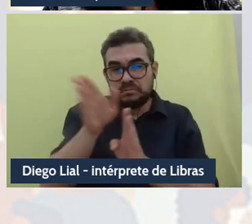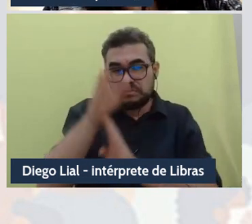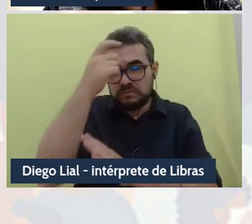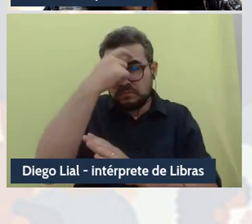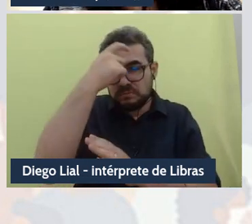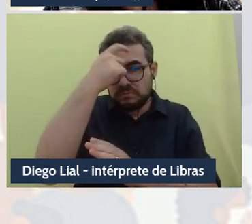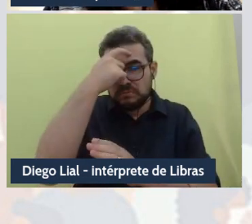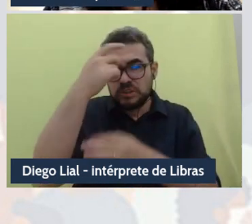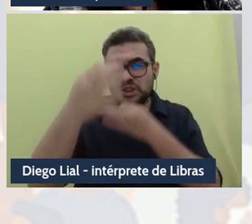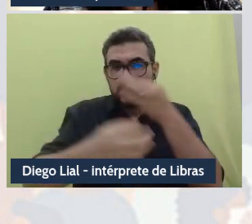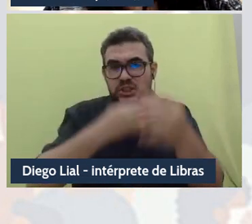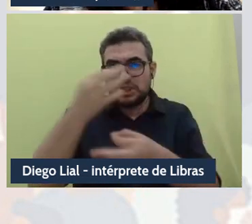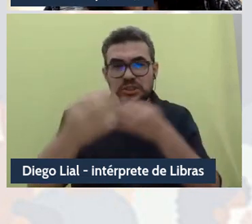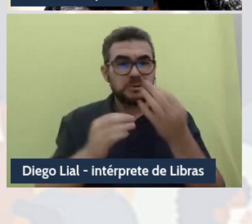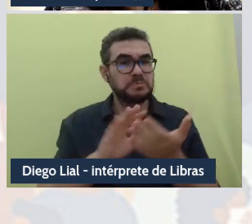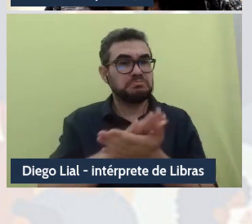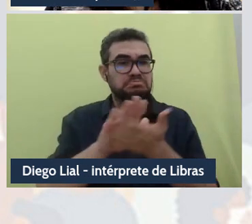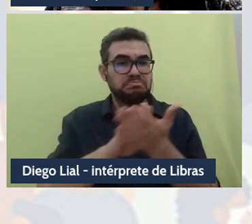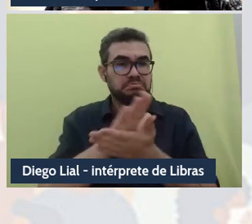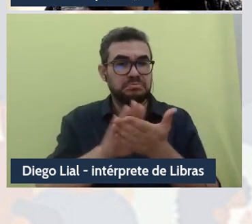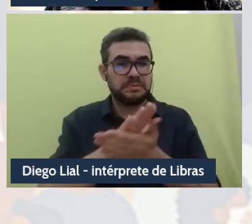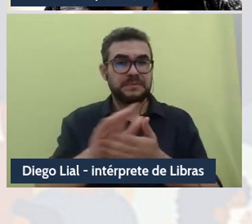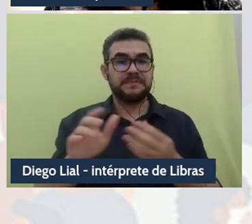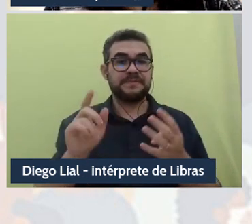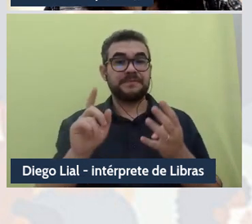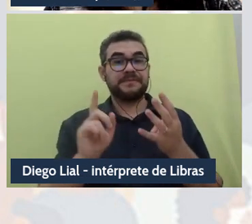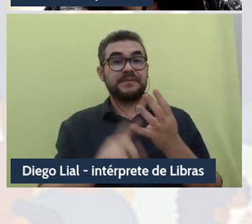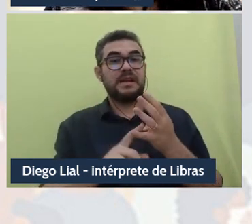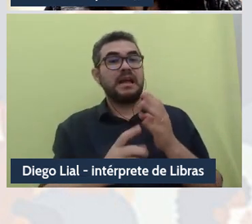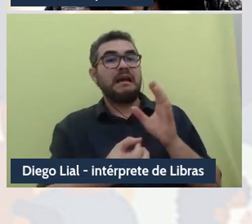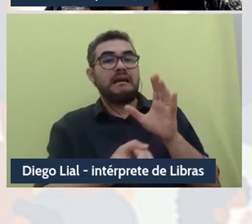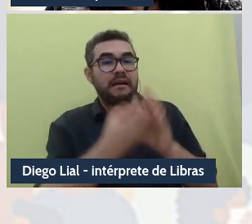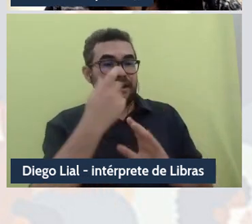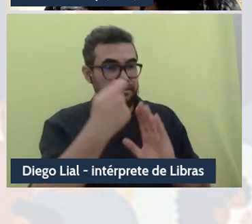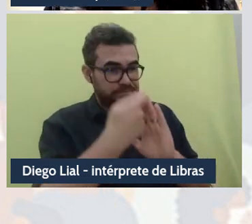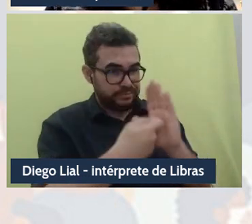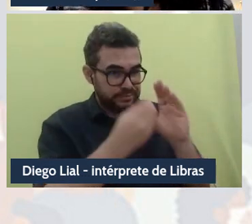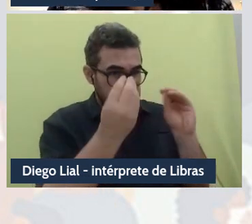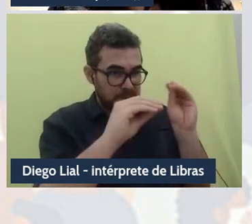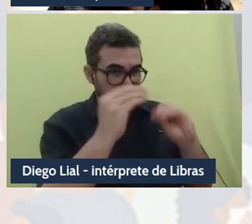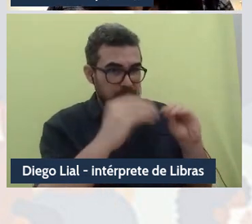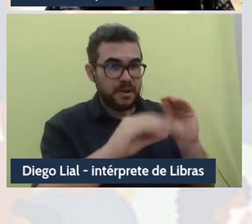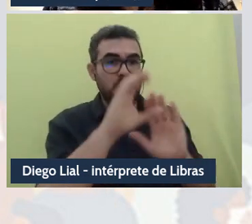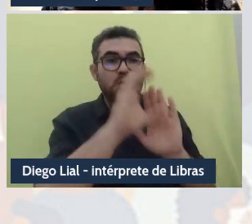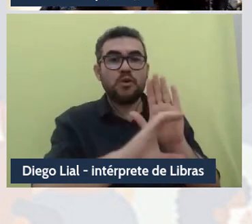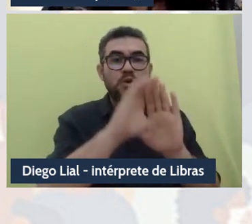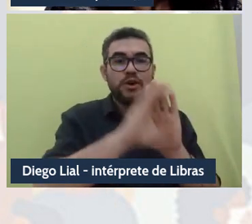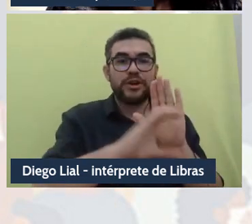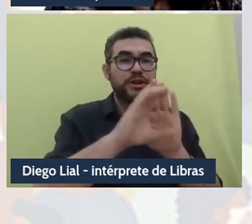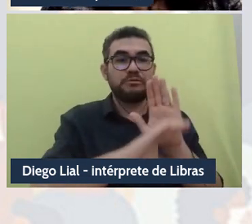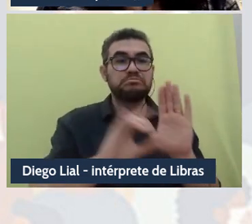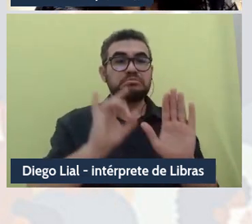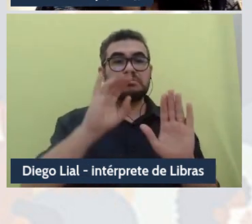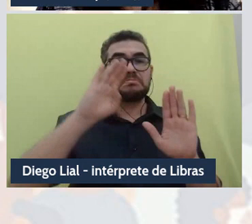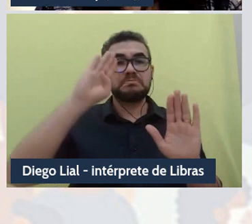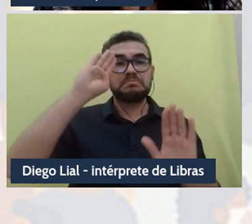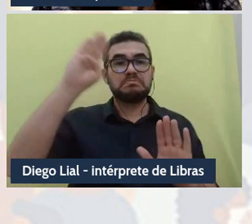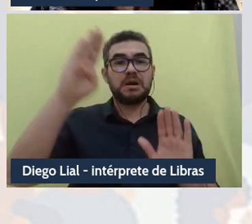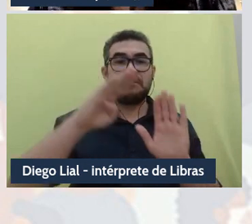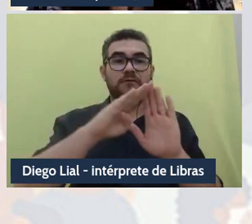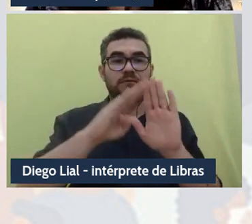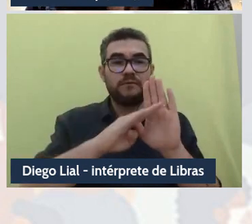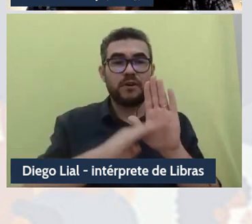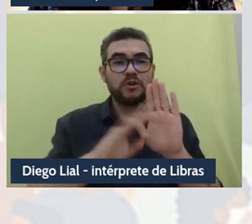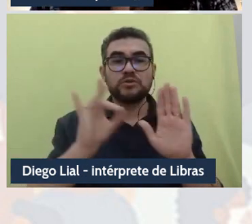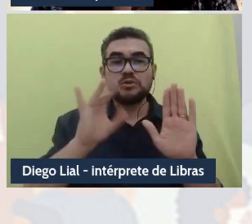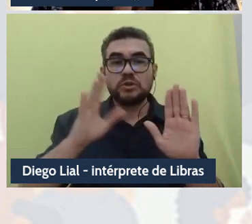padronizados, organizados em torno de competências e habilidades facilmente quantificadas. Na primeira e